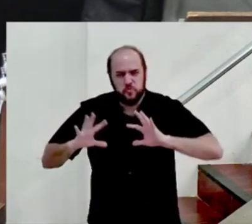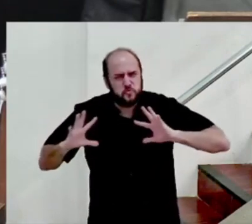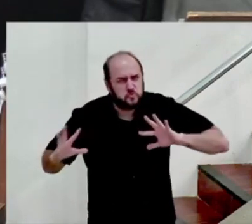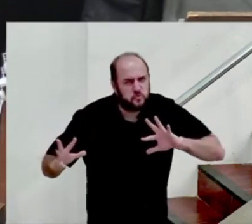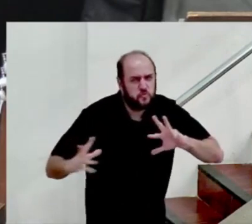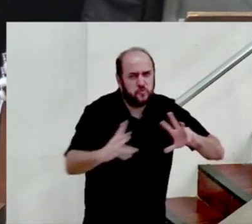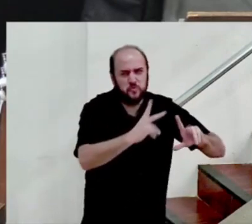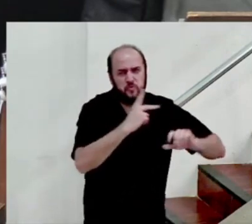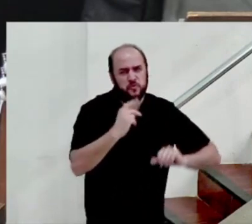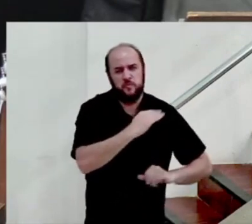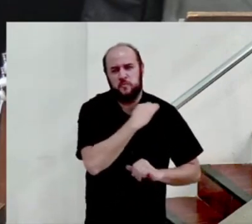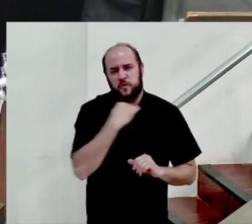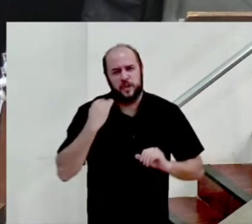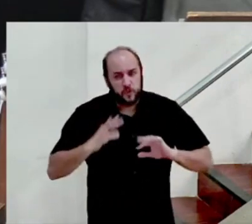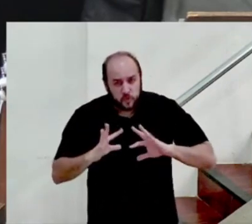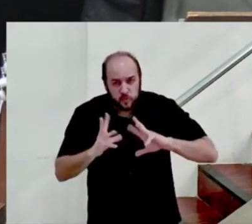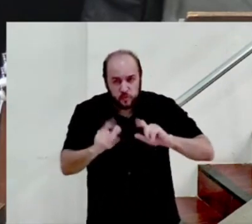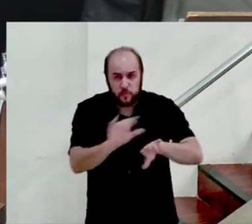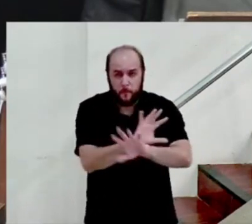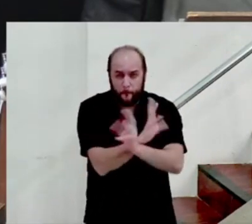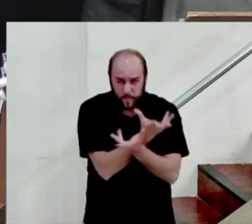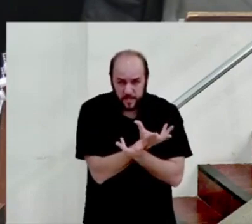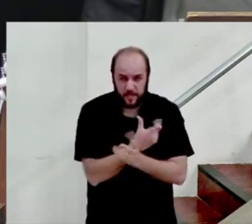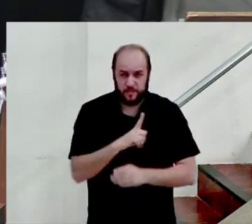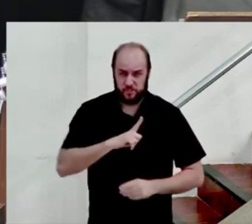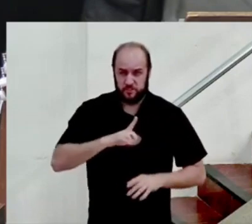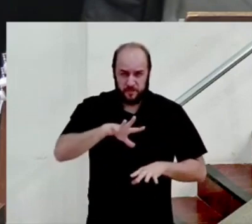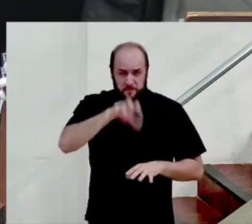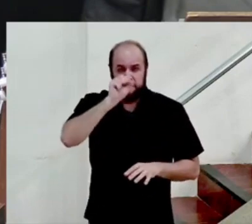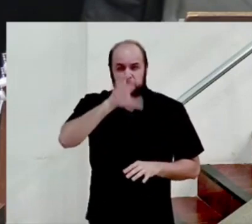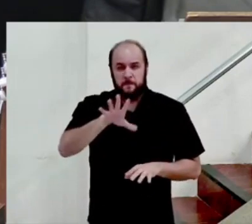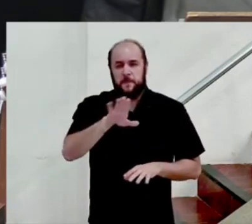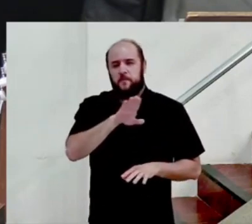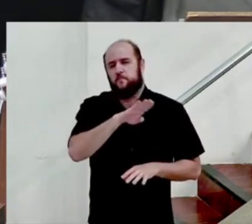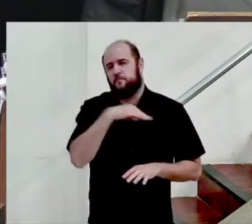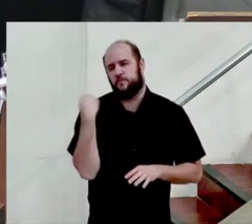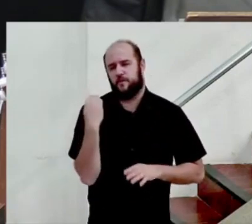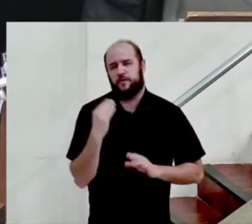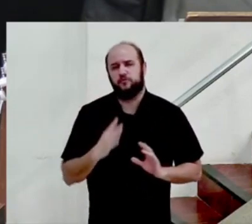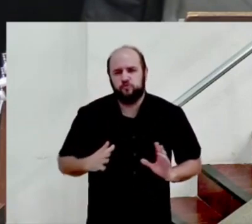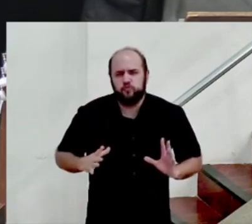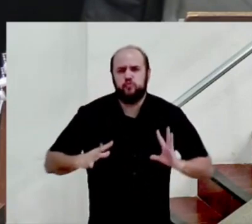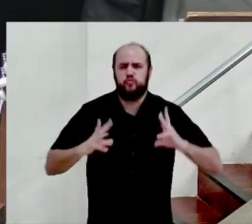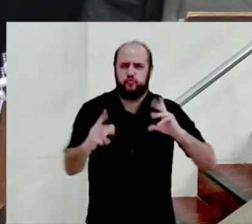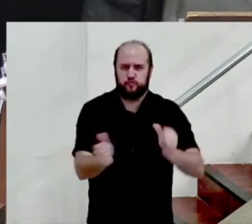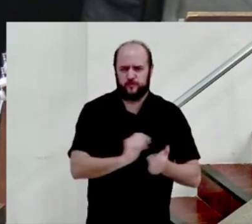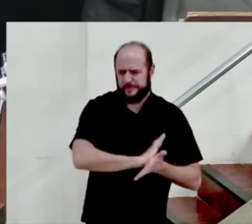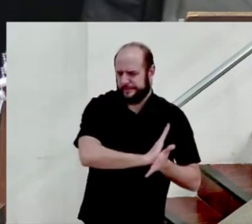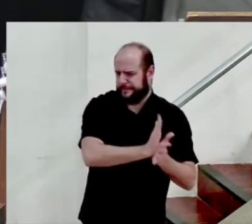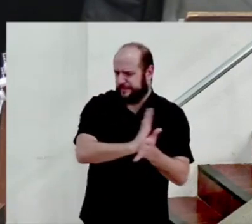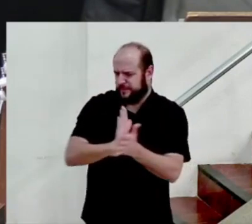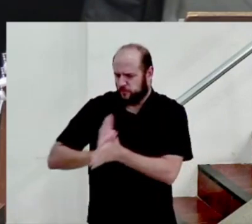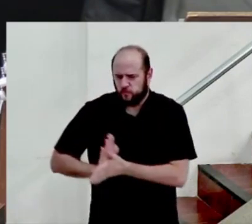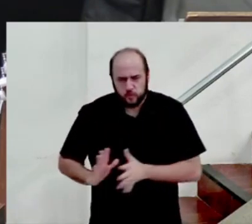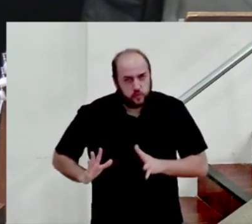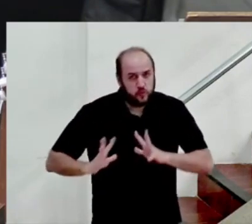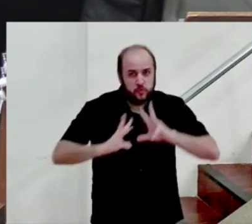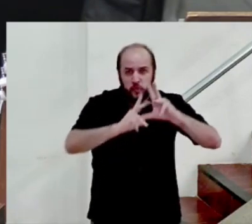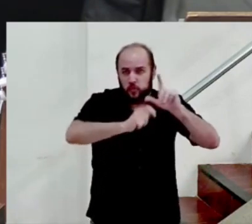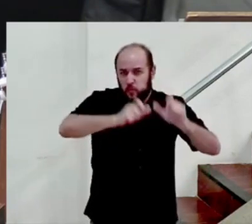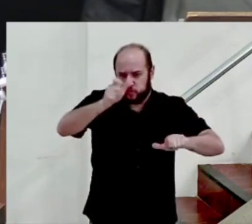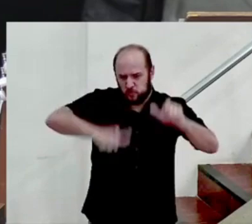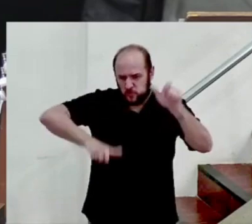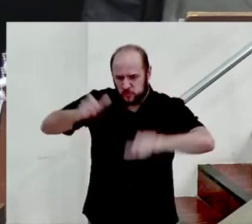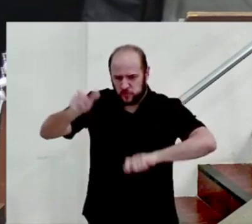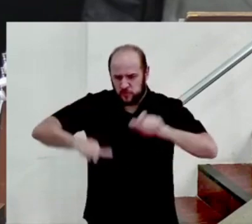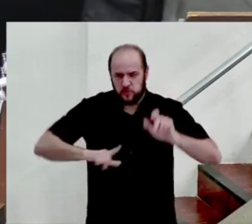terra seca, e que tinha fôlego de vida em suas narinas, morreu. Assim foram exterminados todos os seres que havia